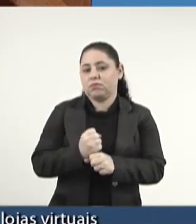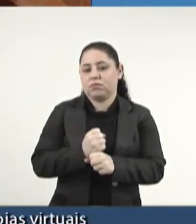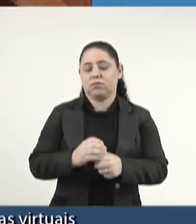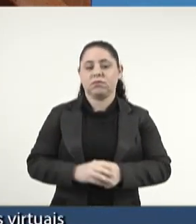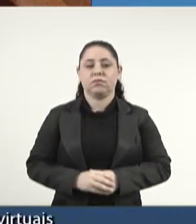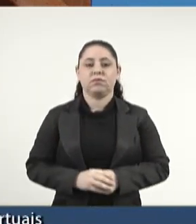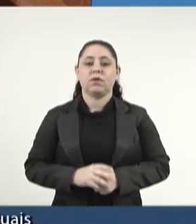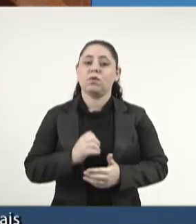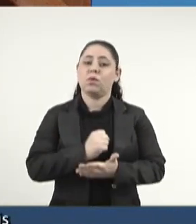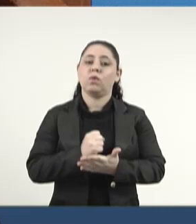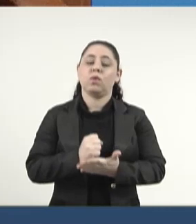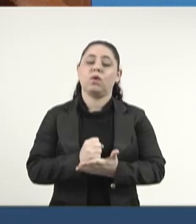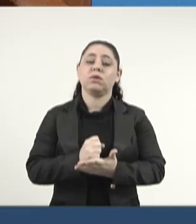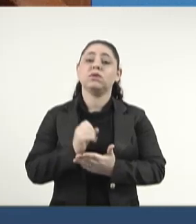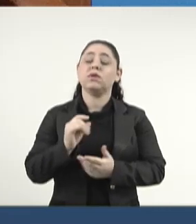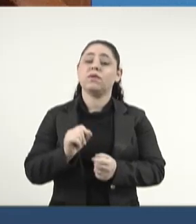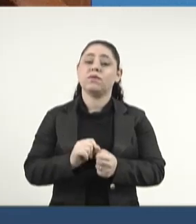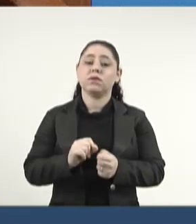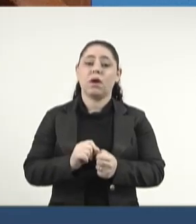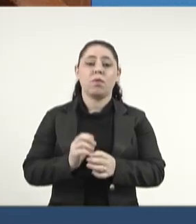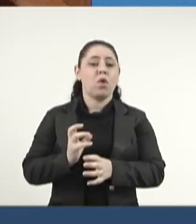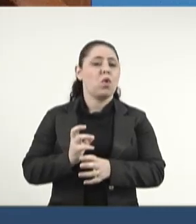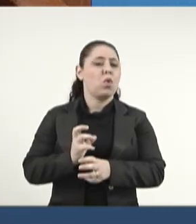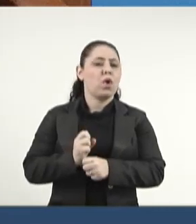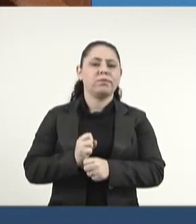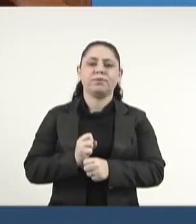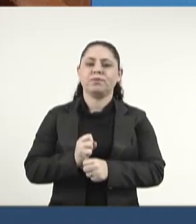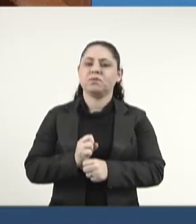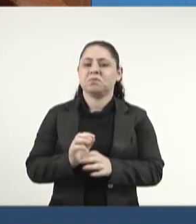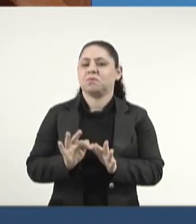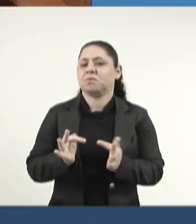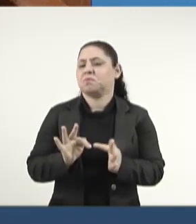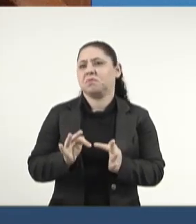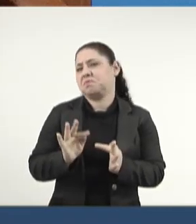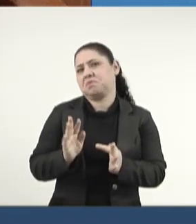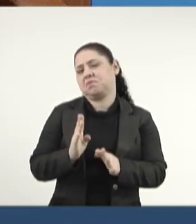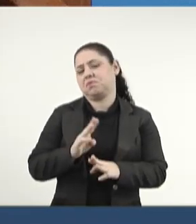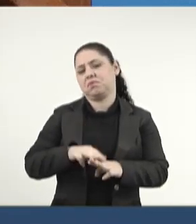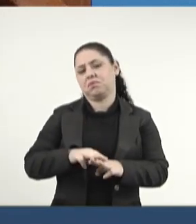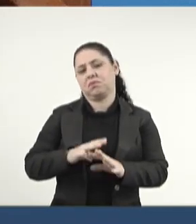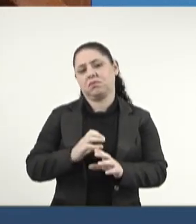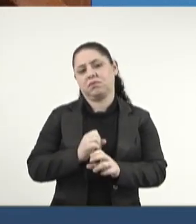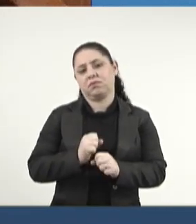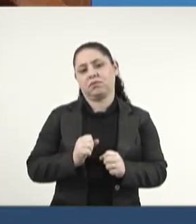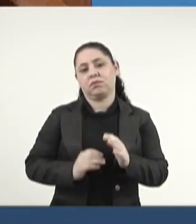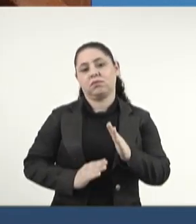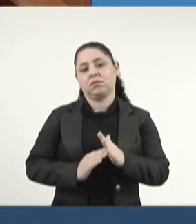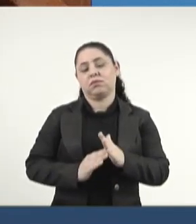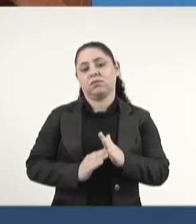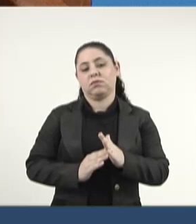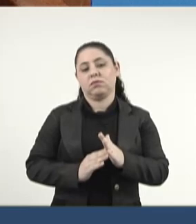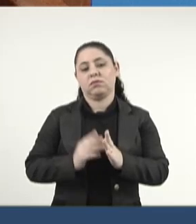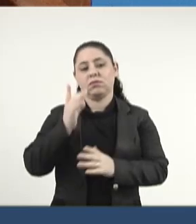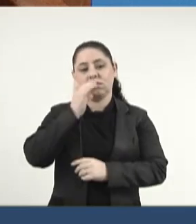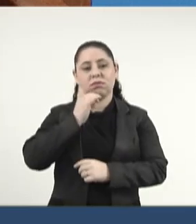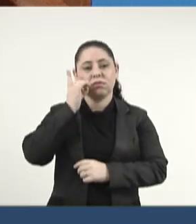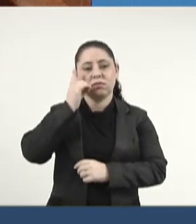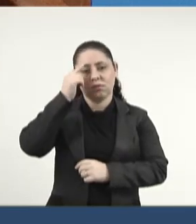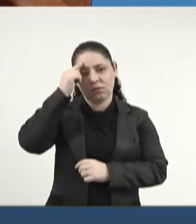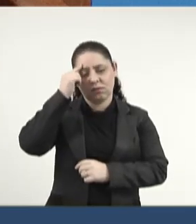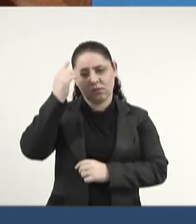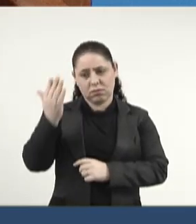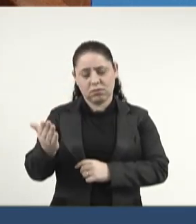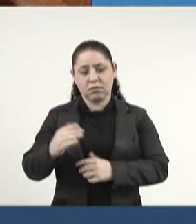Um contrato que, se fizermos uma conta simples, aritmética, chega, deputado Zé Teixeira,